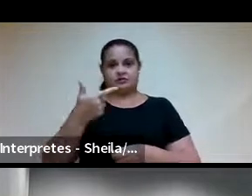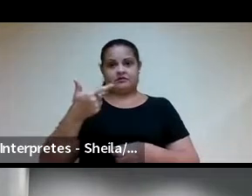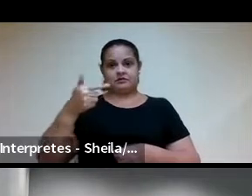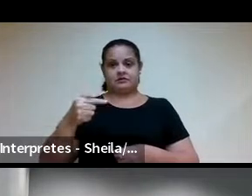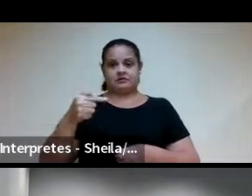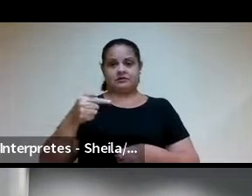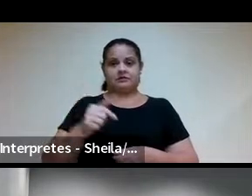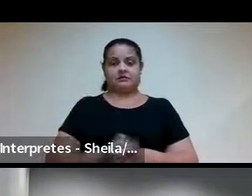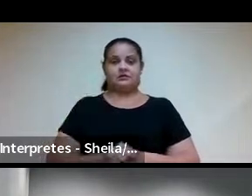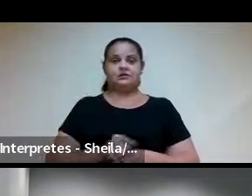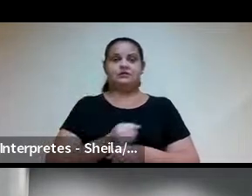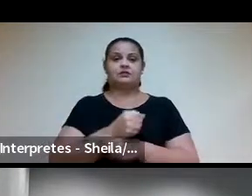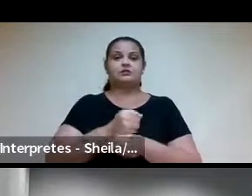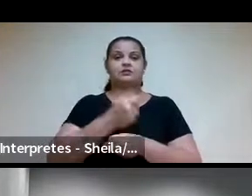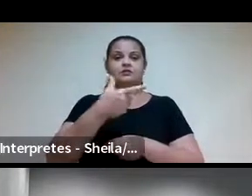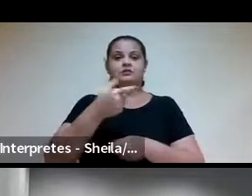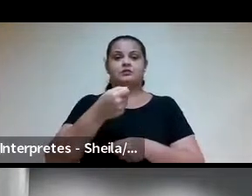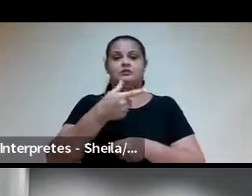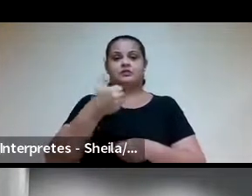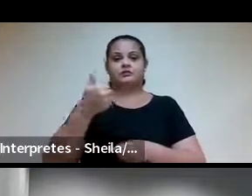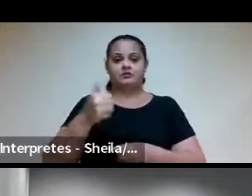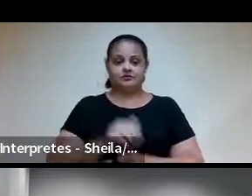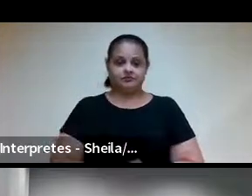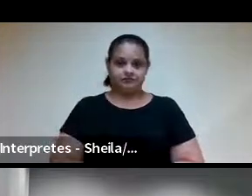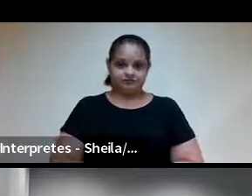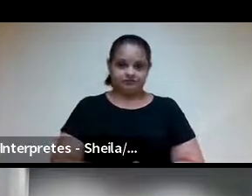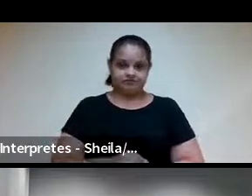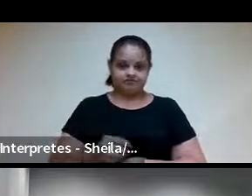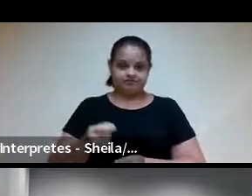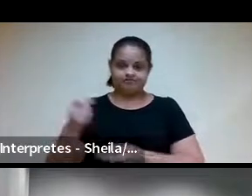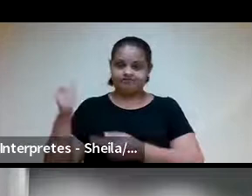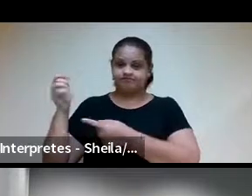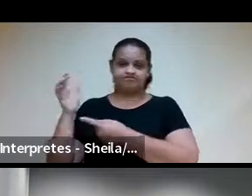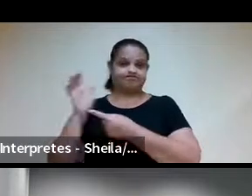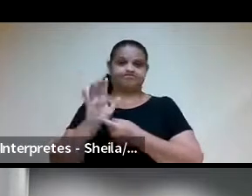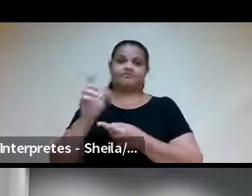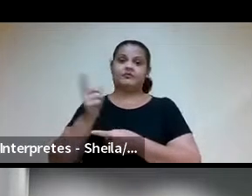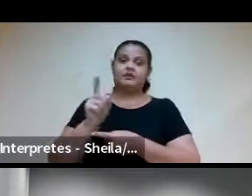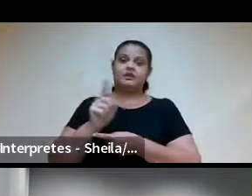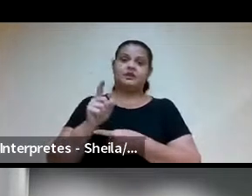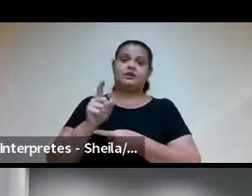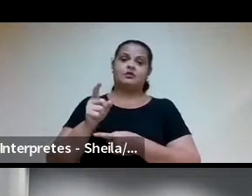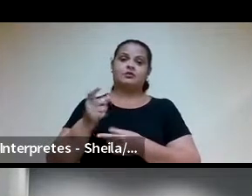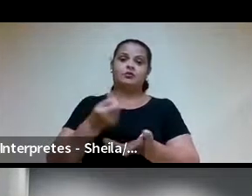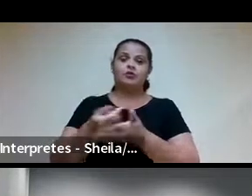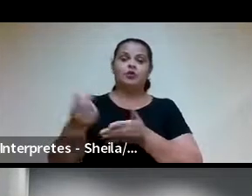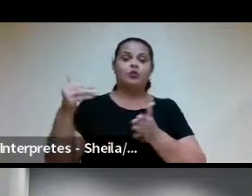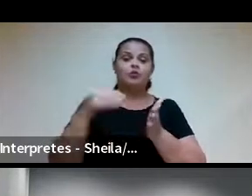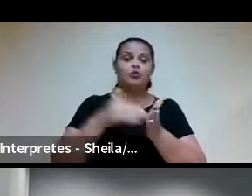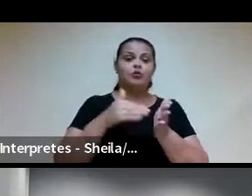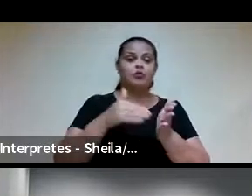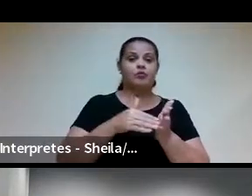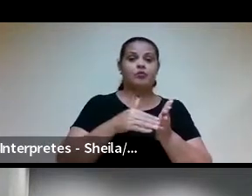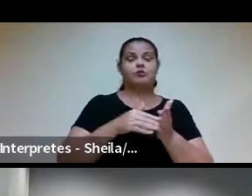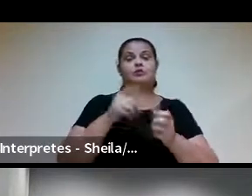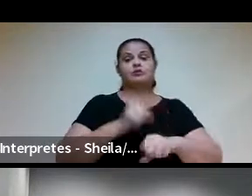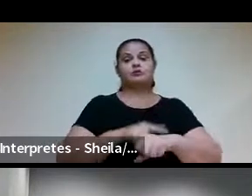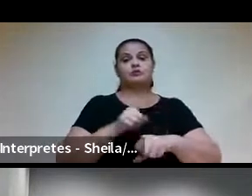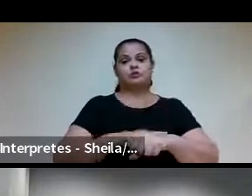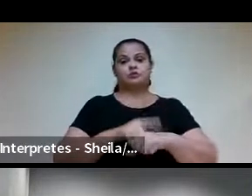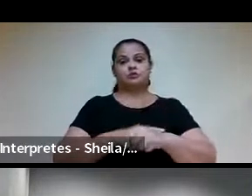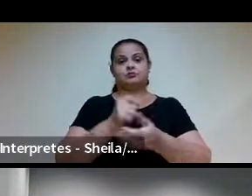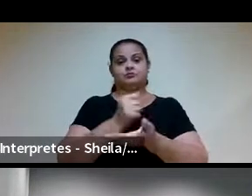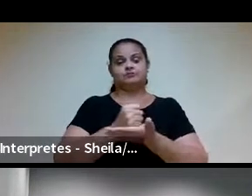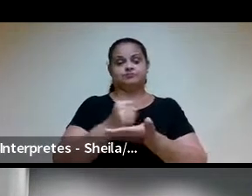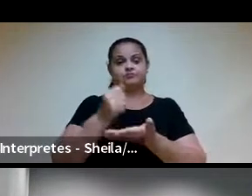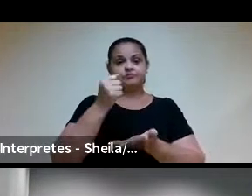do julgado, apresentou as seguintes alegações. Não apresentação pelo recorrido, no tempo e modo oportuno, da certidão criminal da